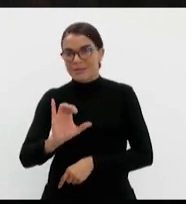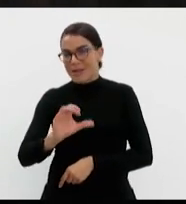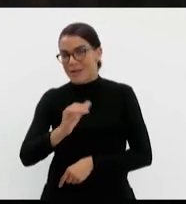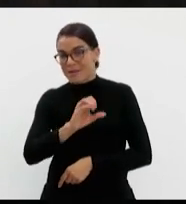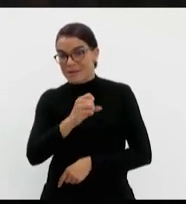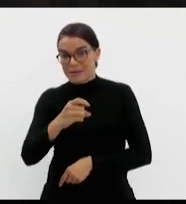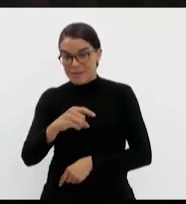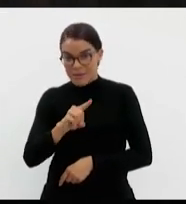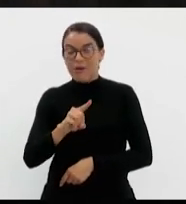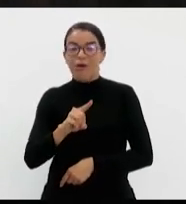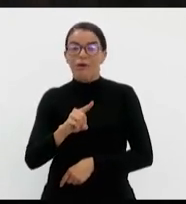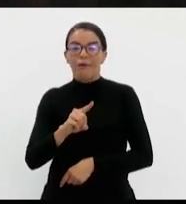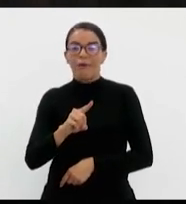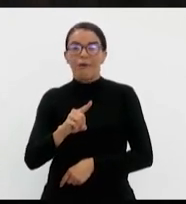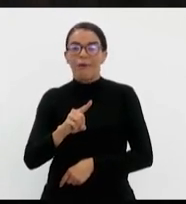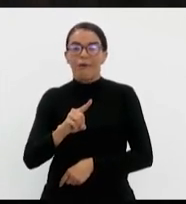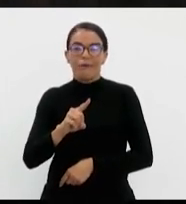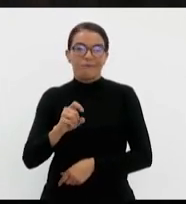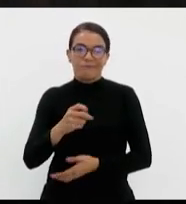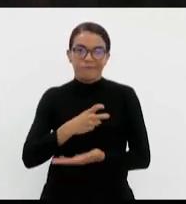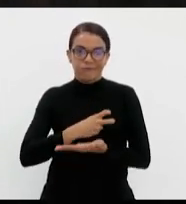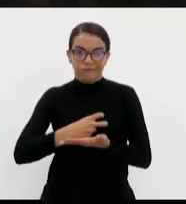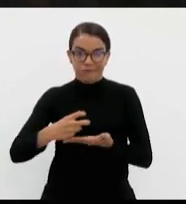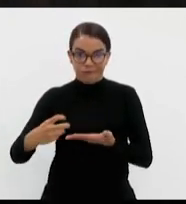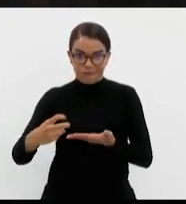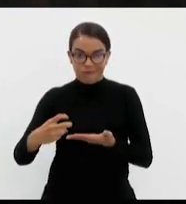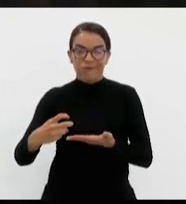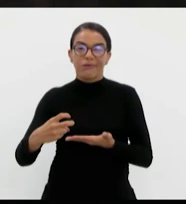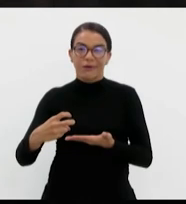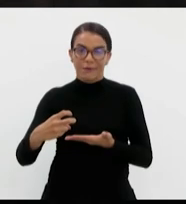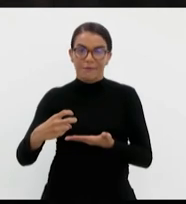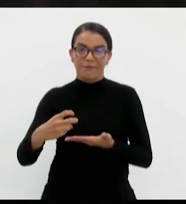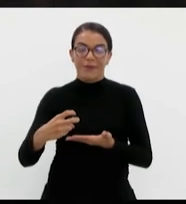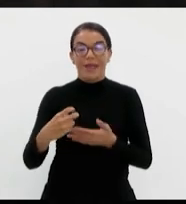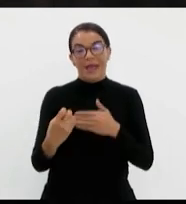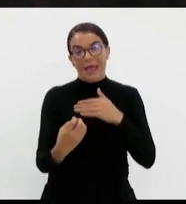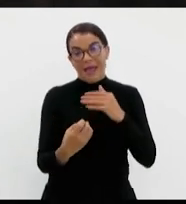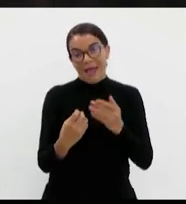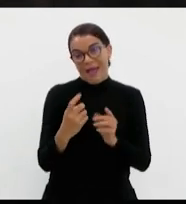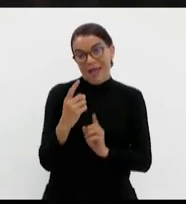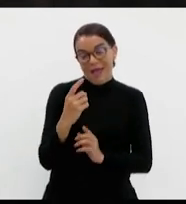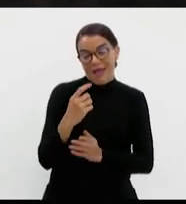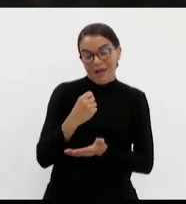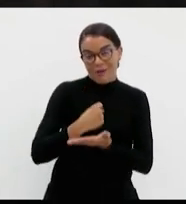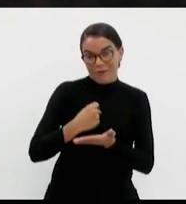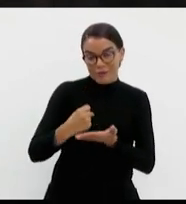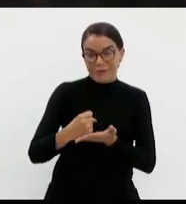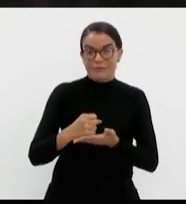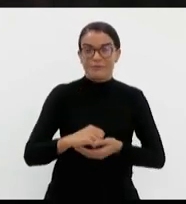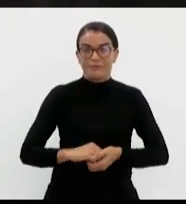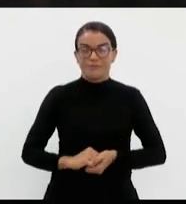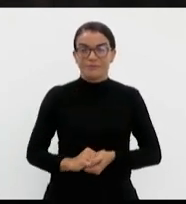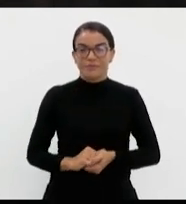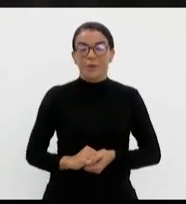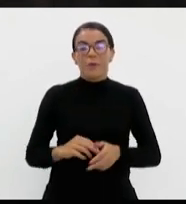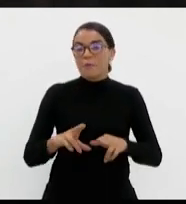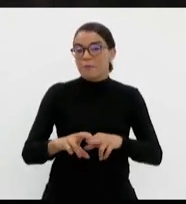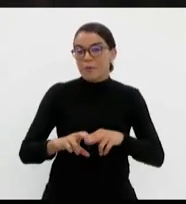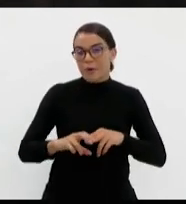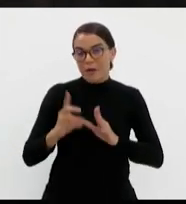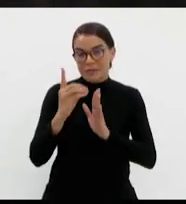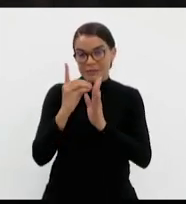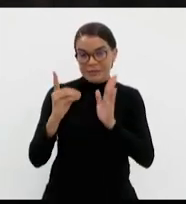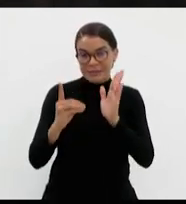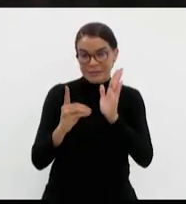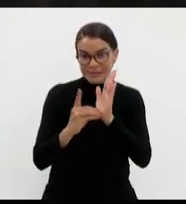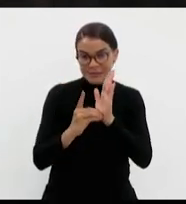foi para a rua, licitação da concessão. E o foi com um decreto do